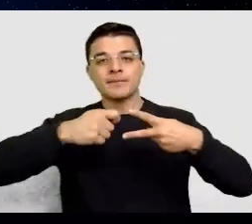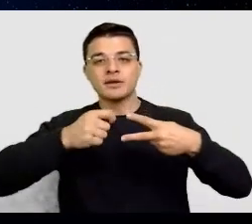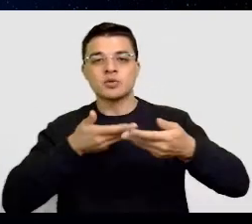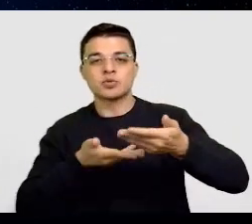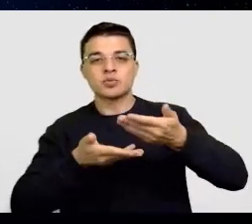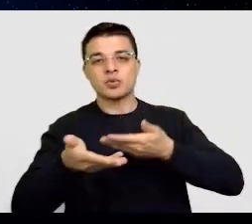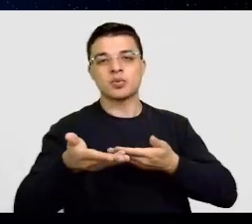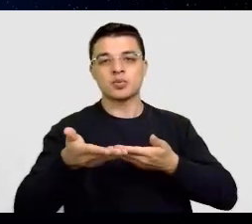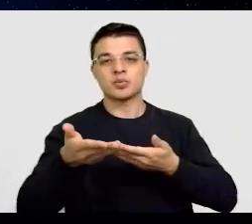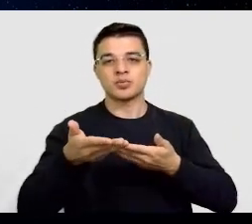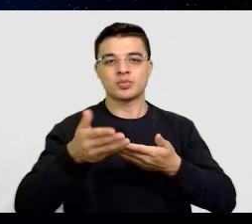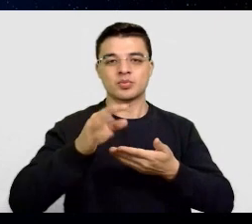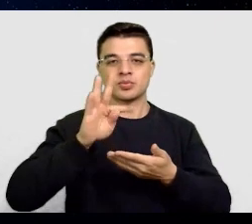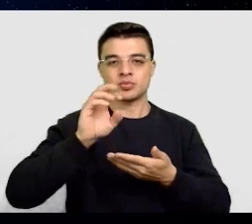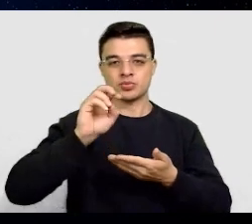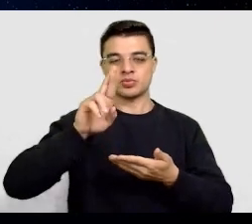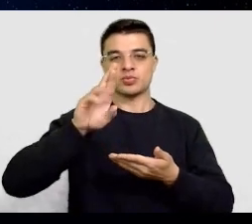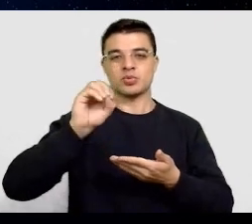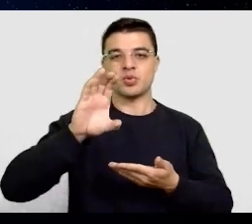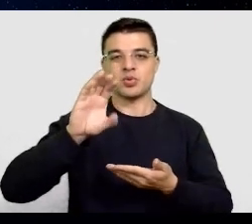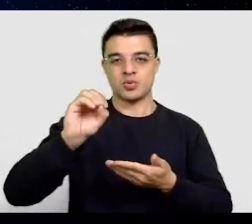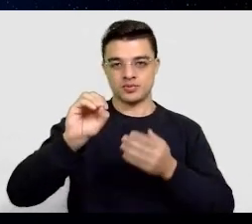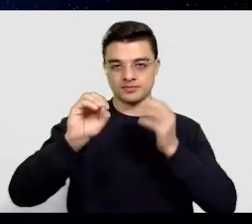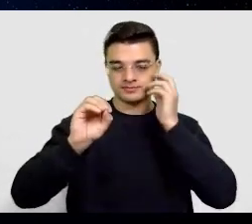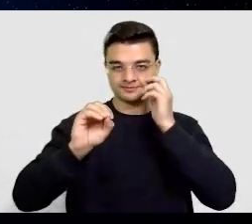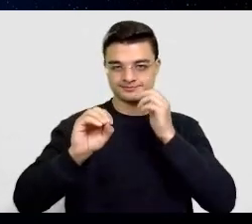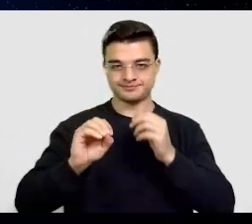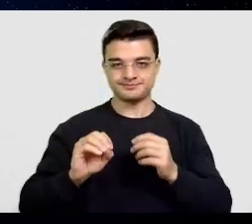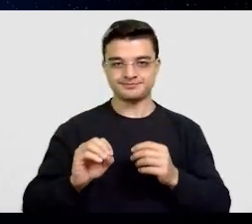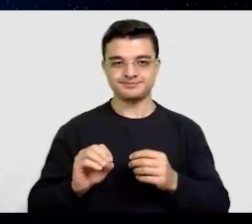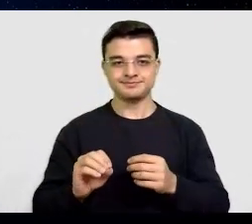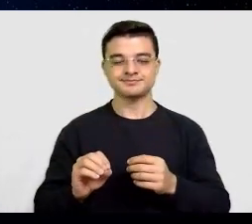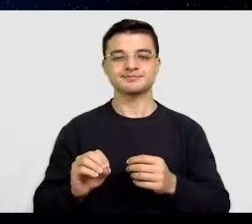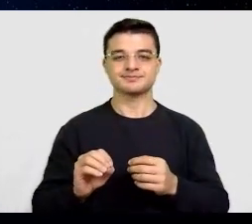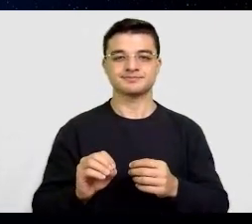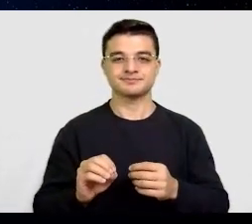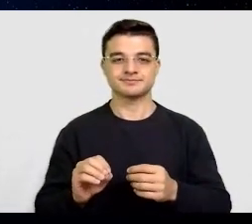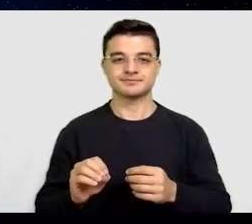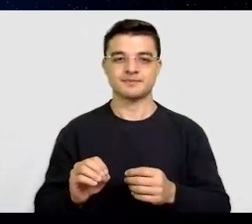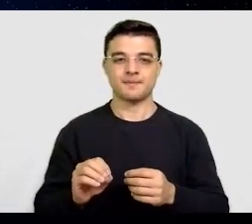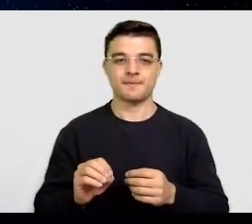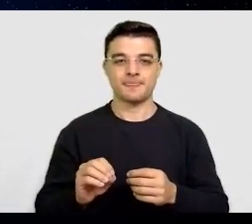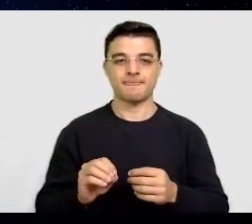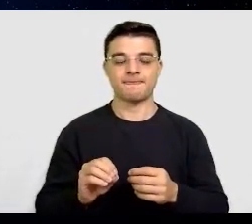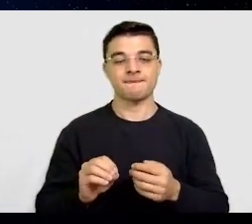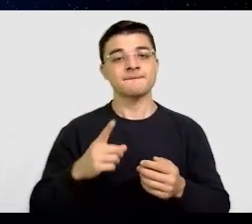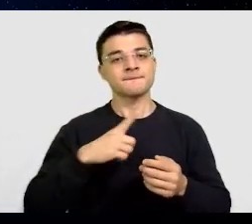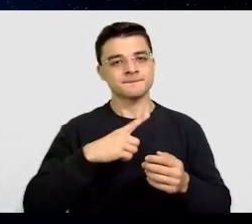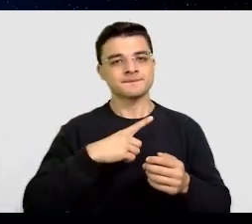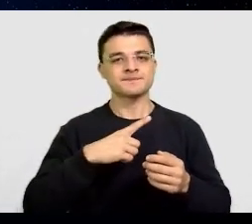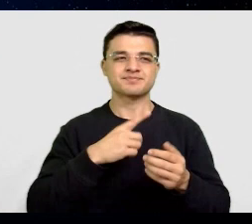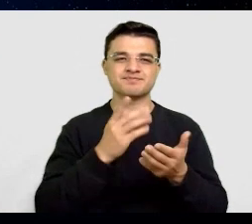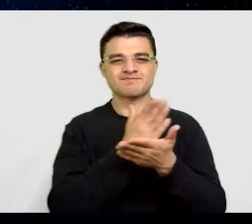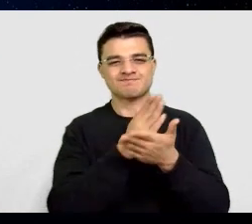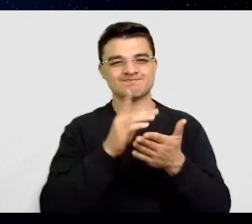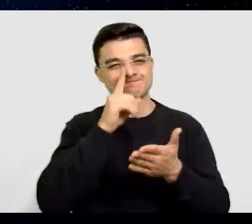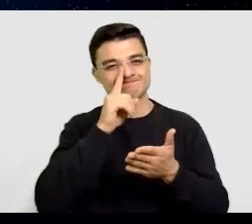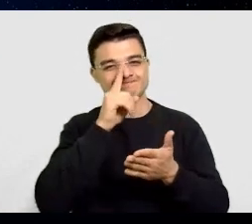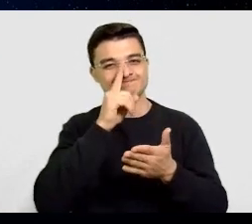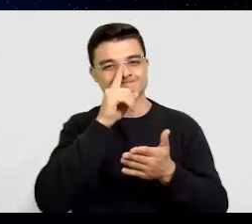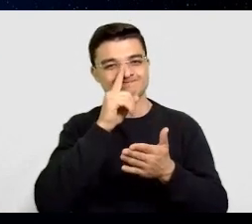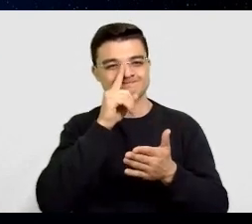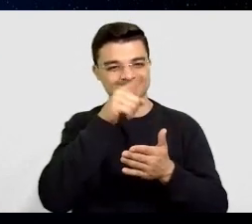porque nesse case a gente consegue falar sobre alguns tipos de vulnerabilidades que são comuns em aplicações web e de forma